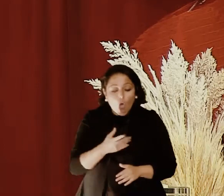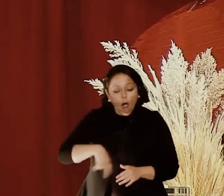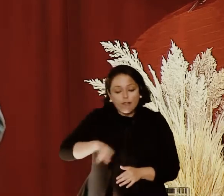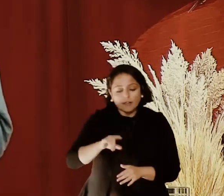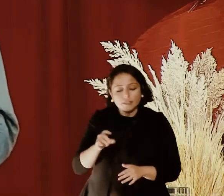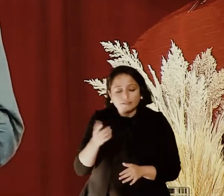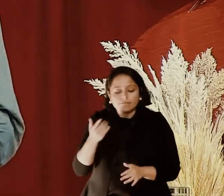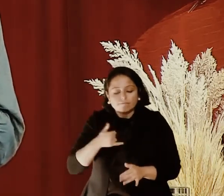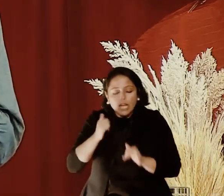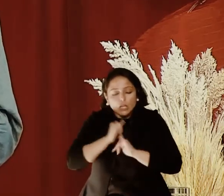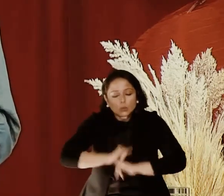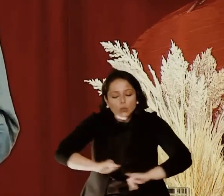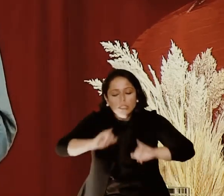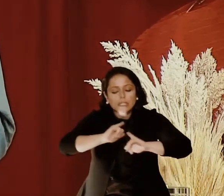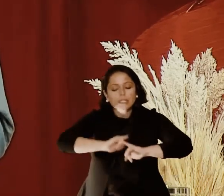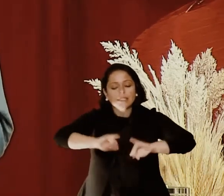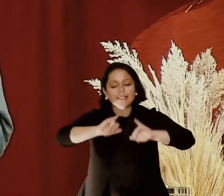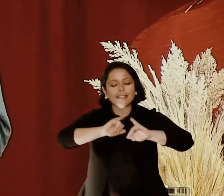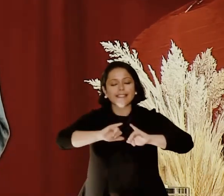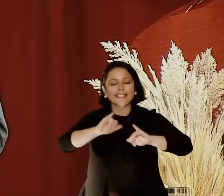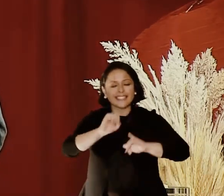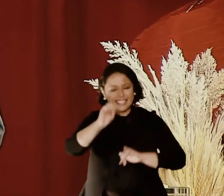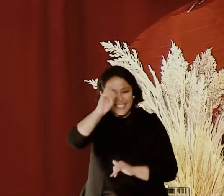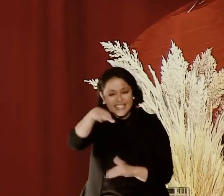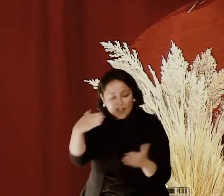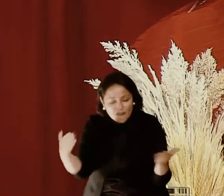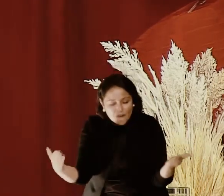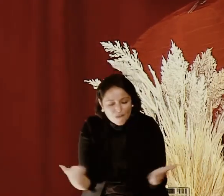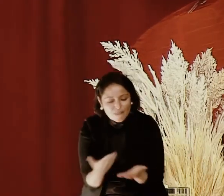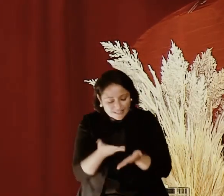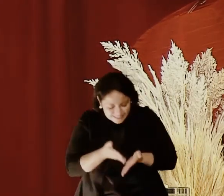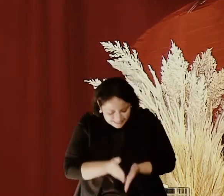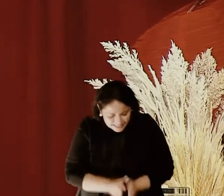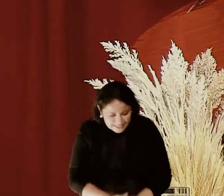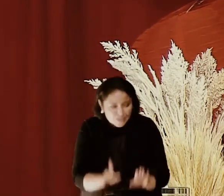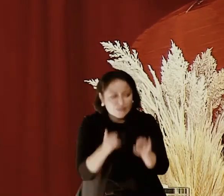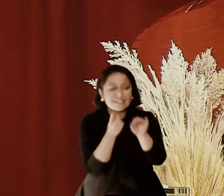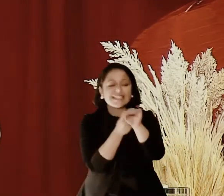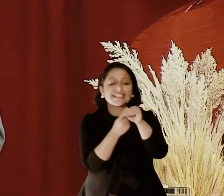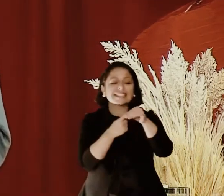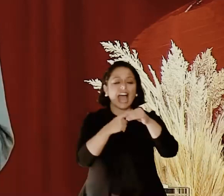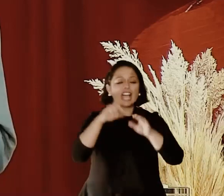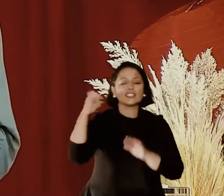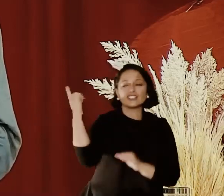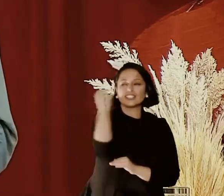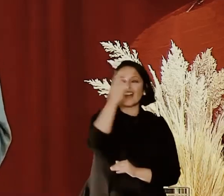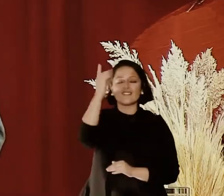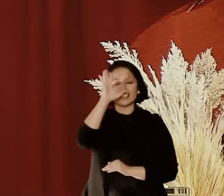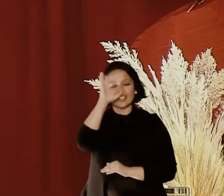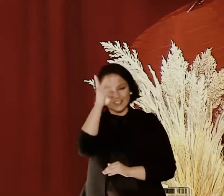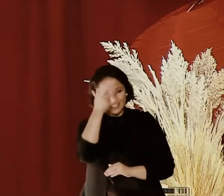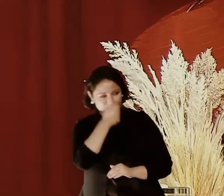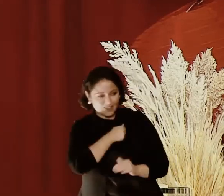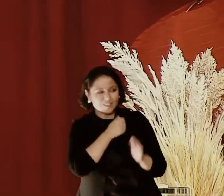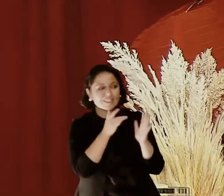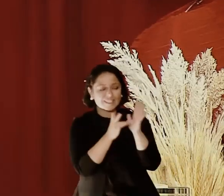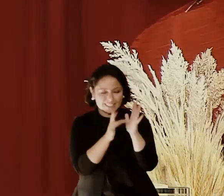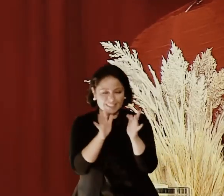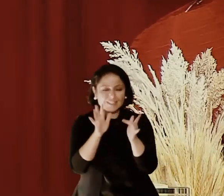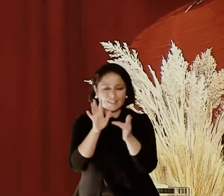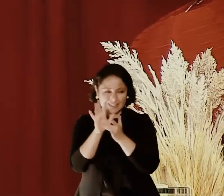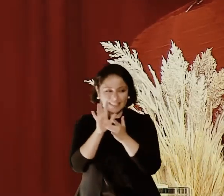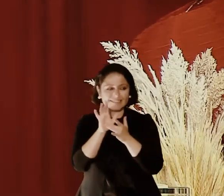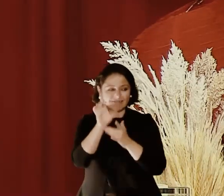grande alegria, porque sim, hoje nasceu na cidade de Davi o Salvador, que é Cristo